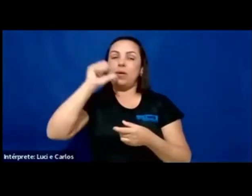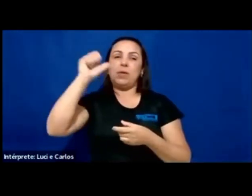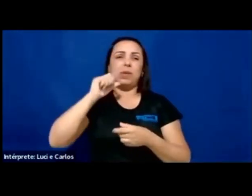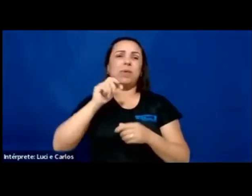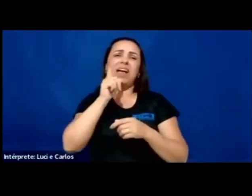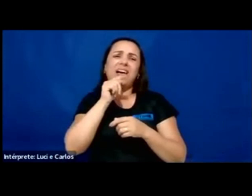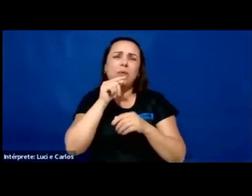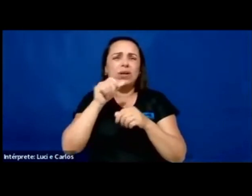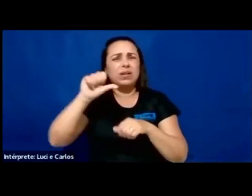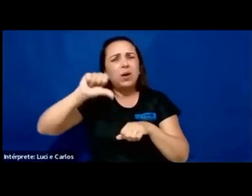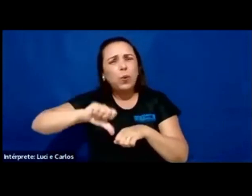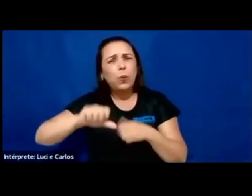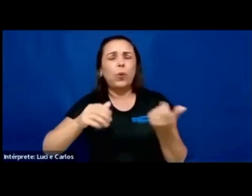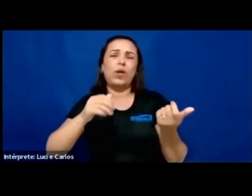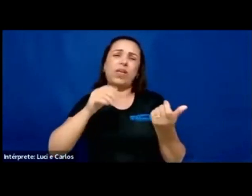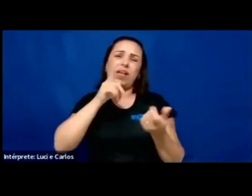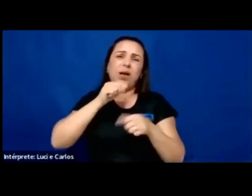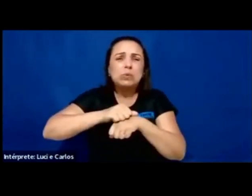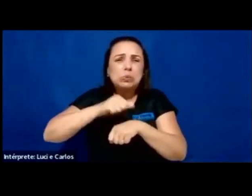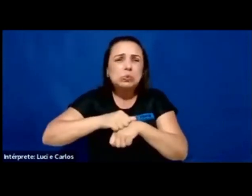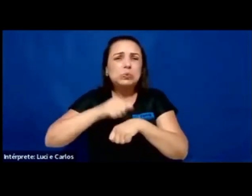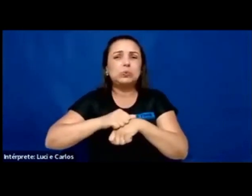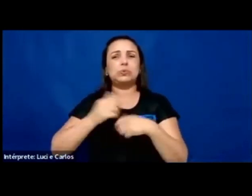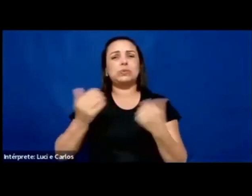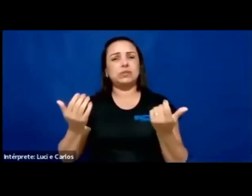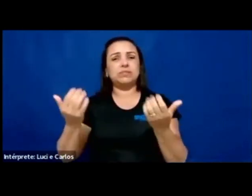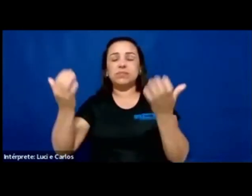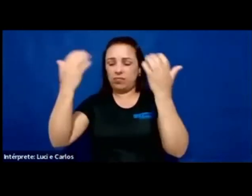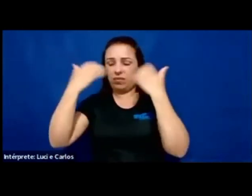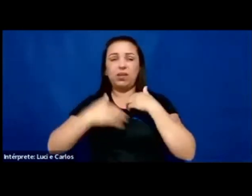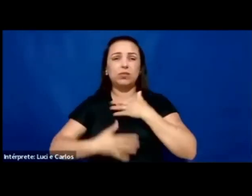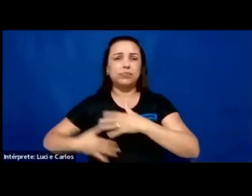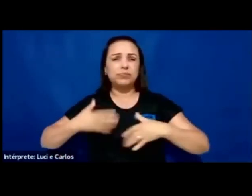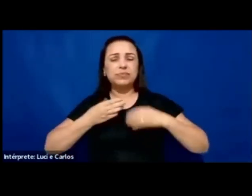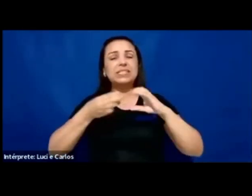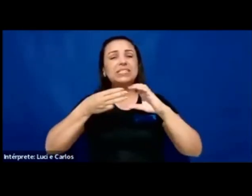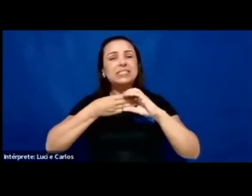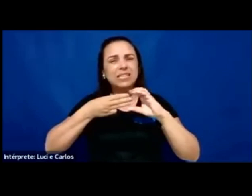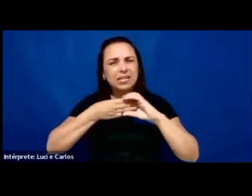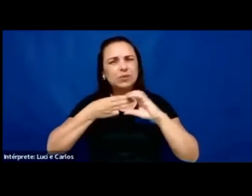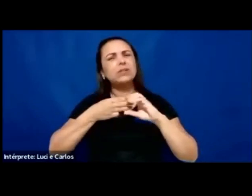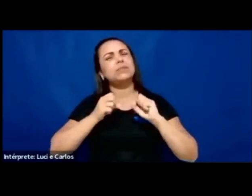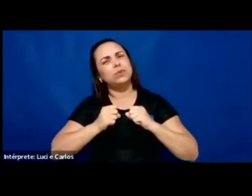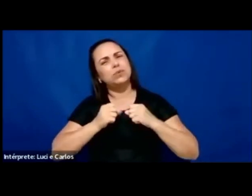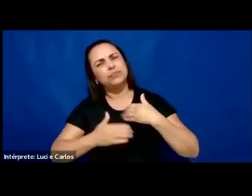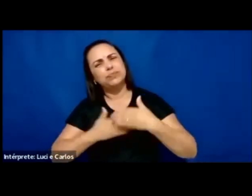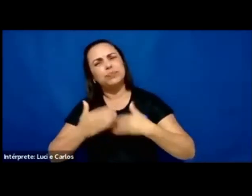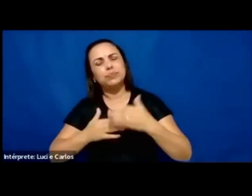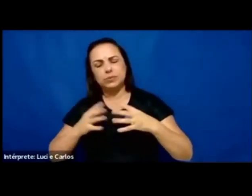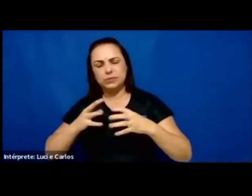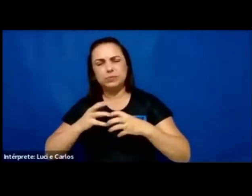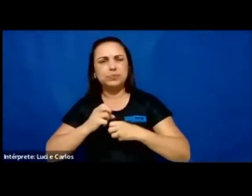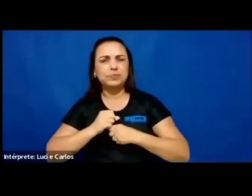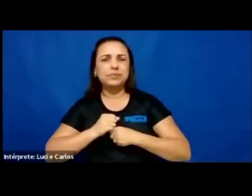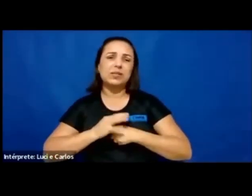aquário. O seu sistema imunológico está o tempo todo te ajudando. O tempo todo, eu, você,